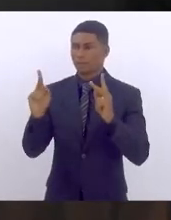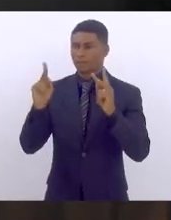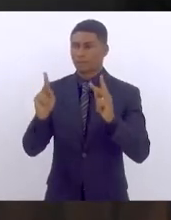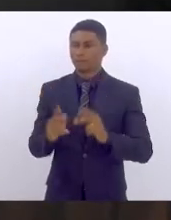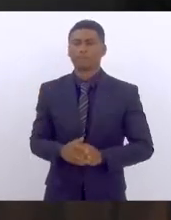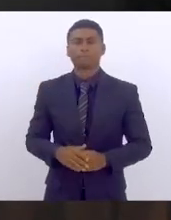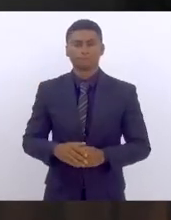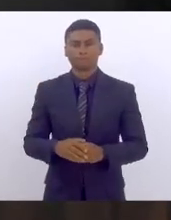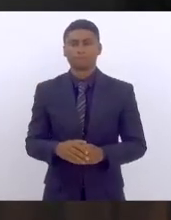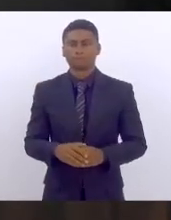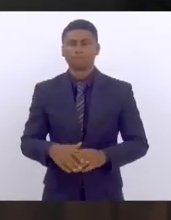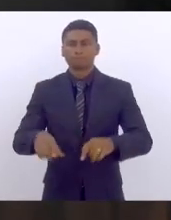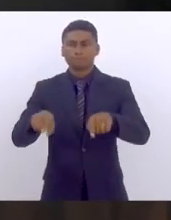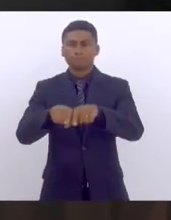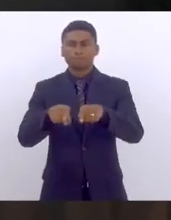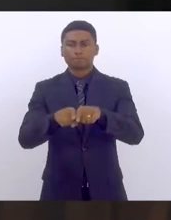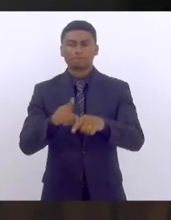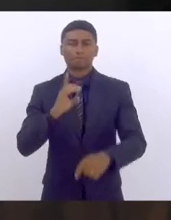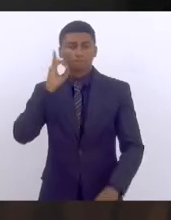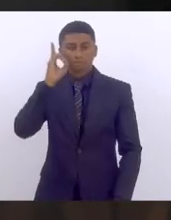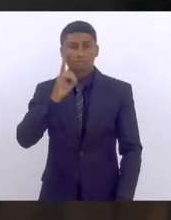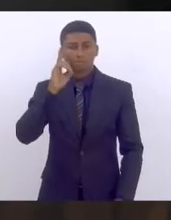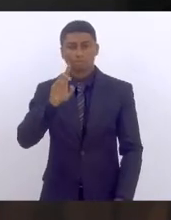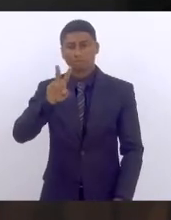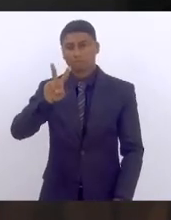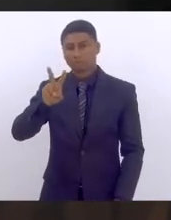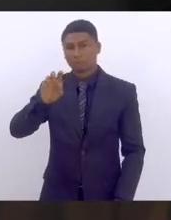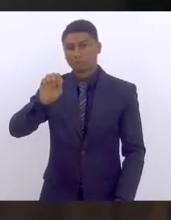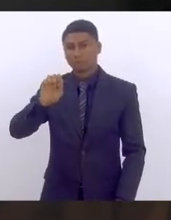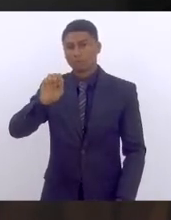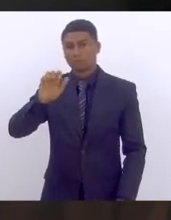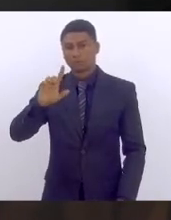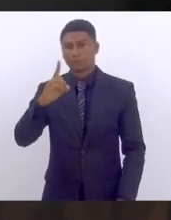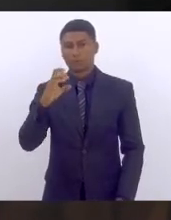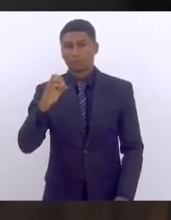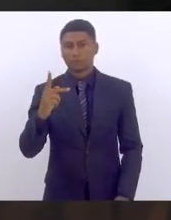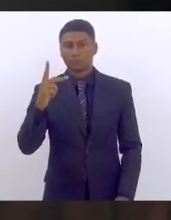Voto contrário também do deputado Valdec Cardeiro,